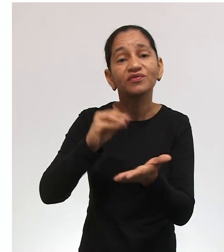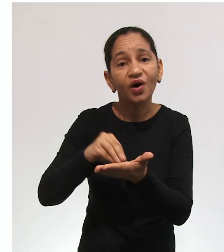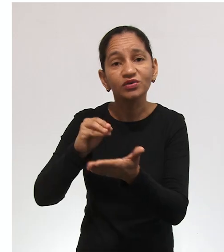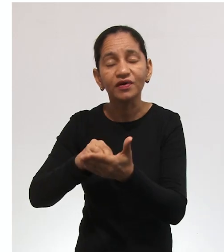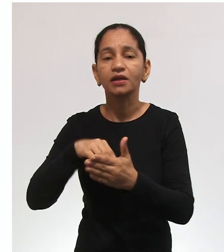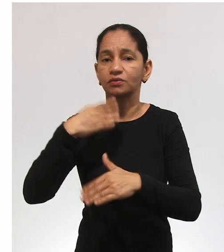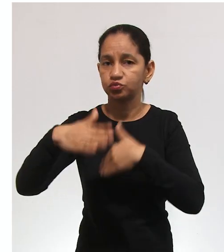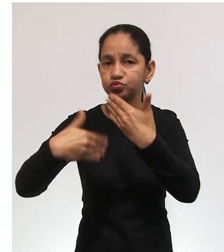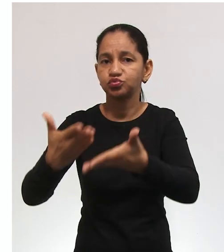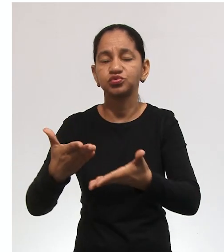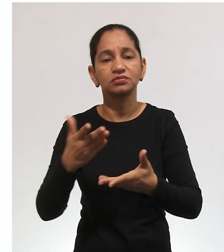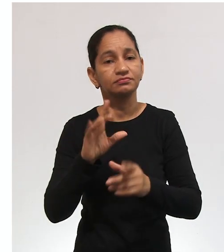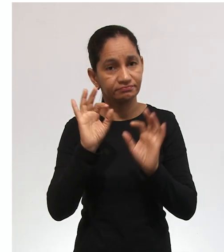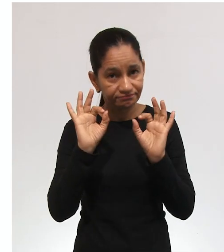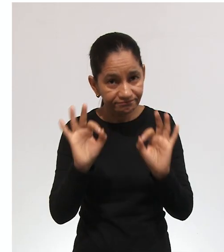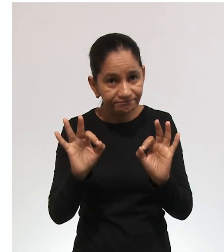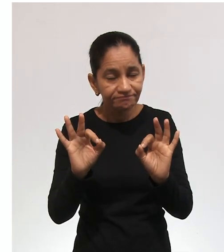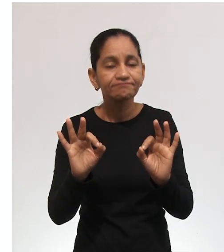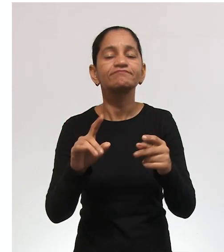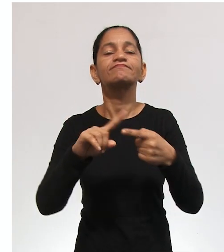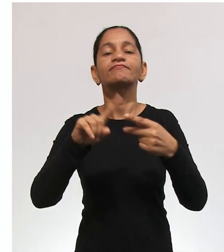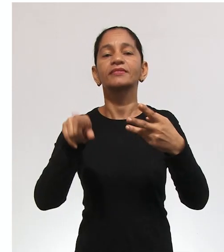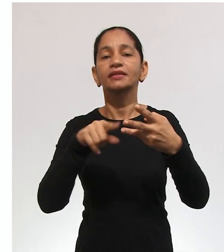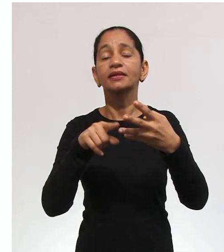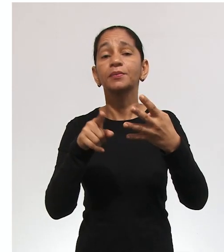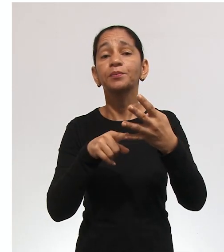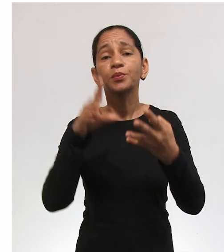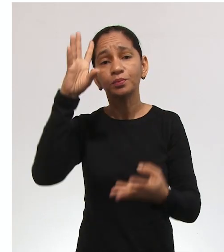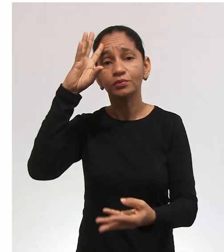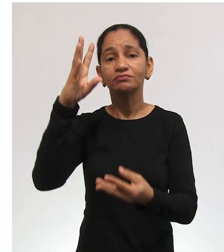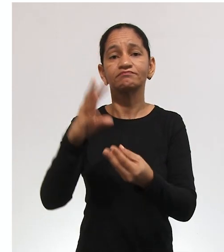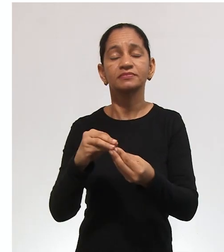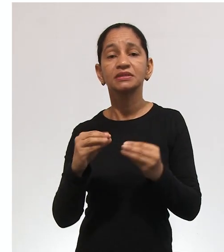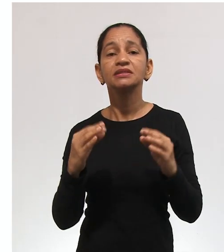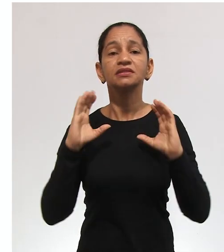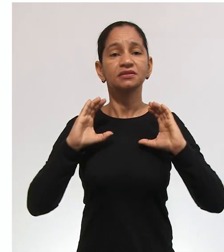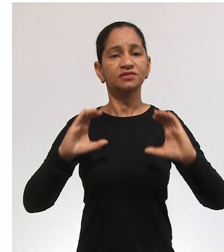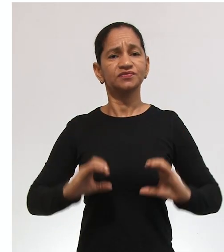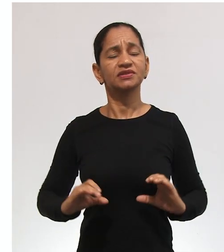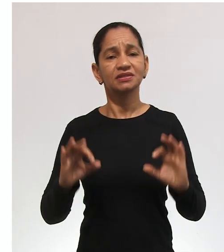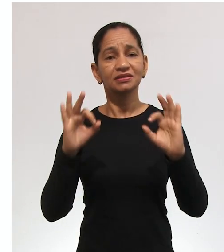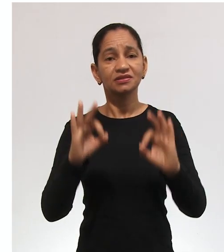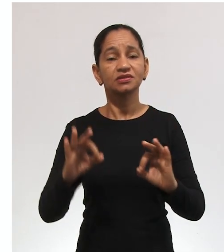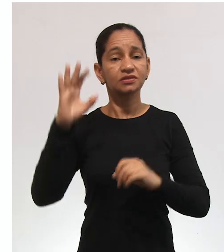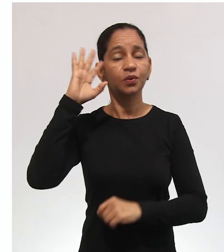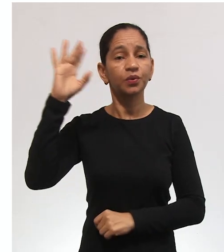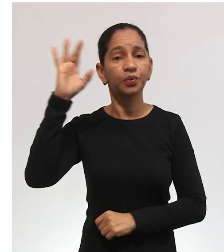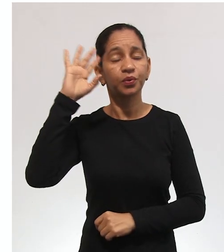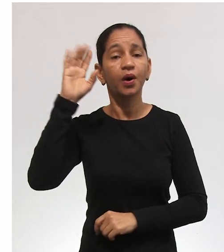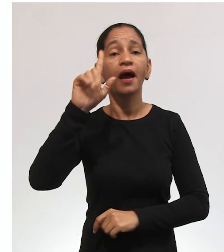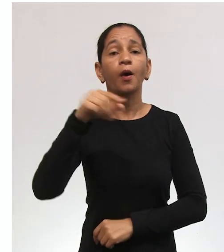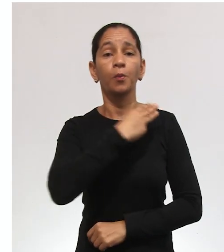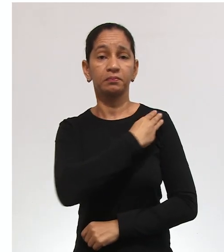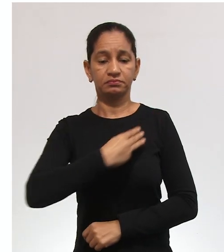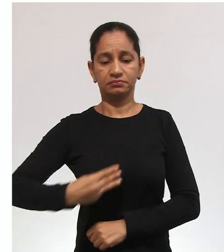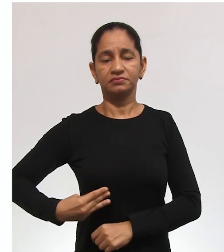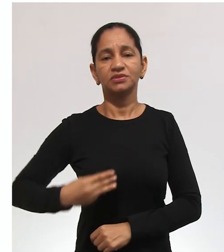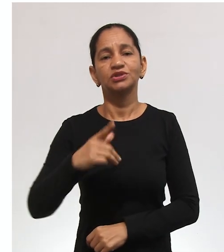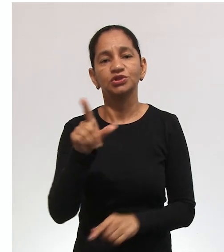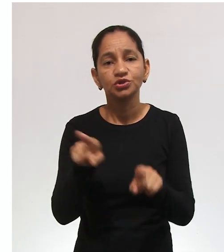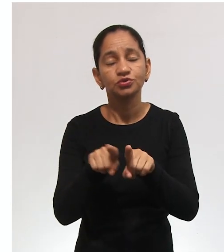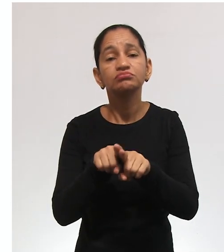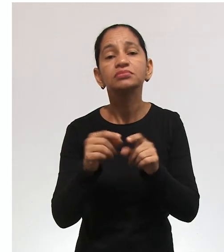ser revogadas. E tem, por fim, uma função civilizatória, que é uma teoria do ministro Maurício